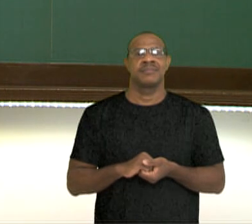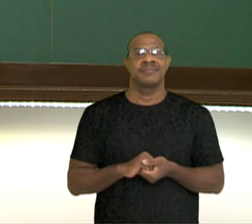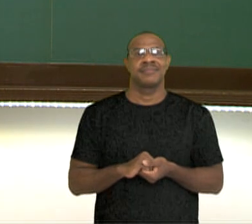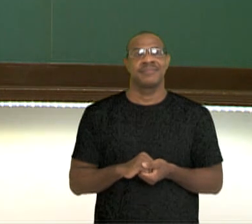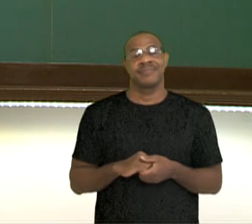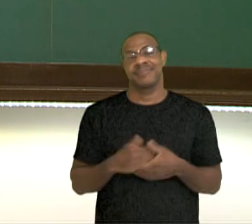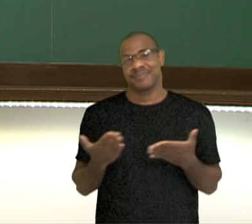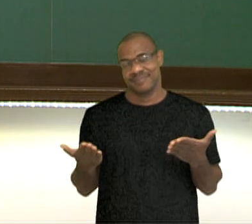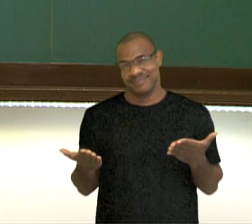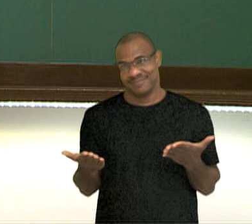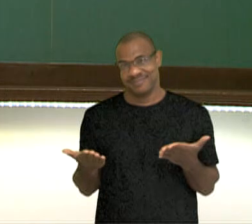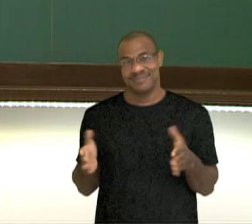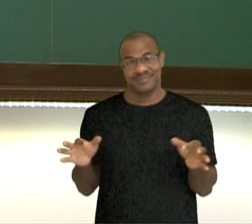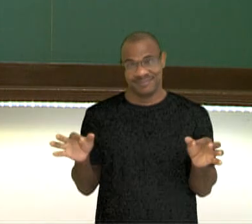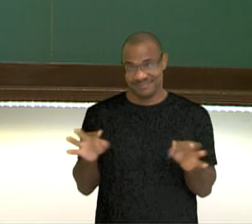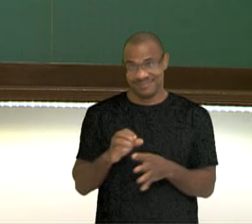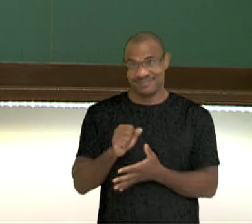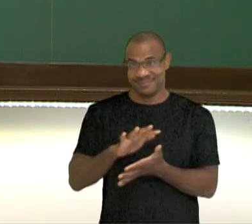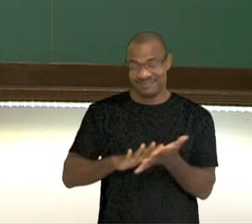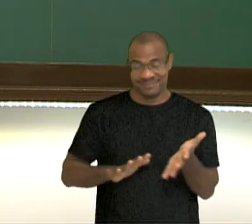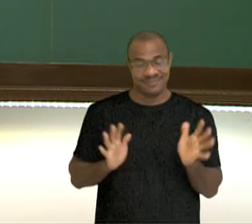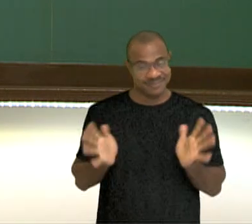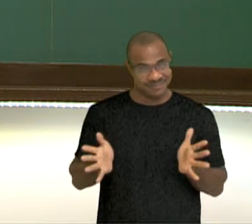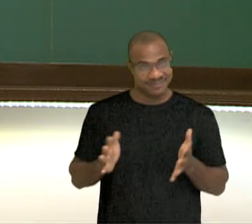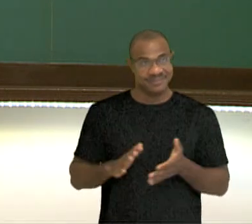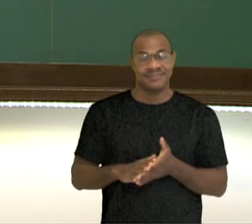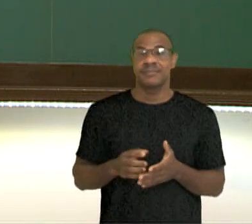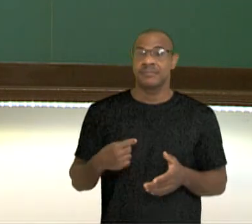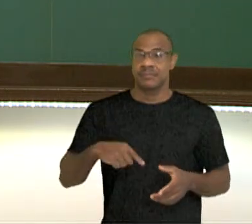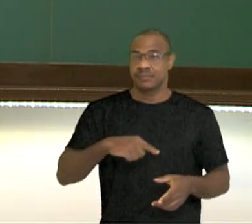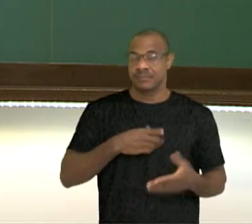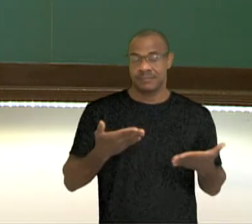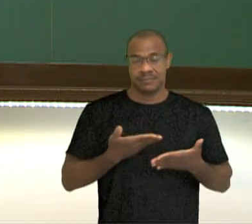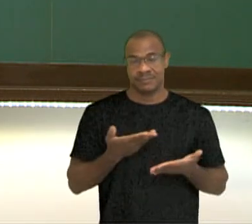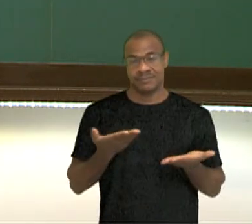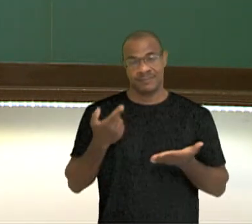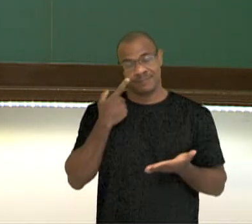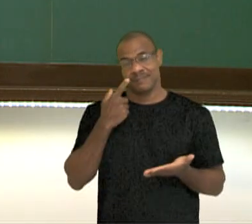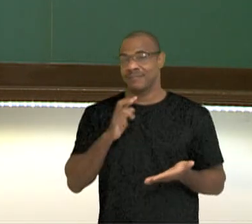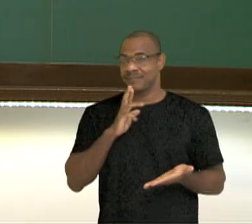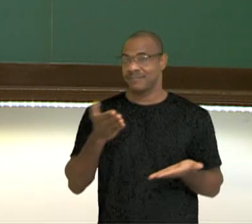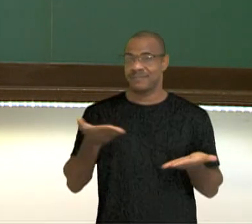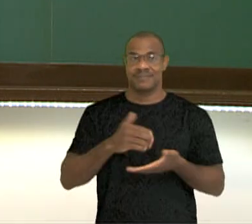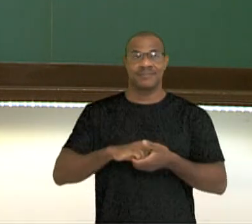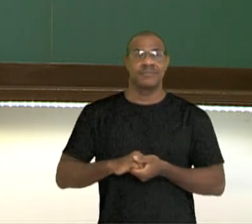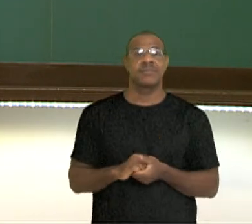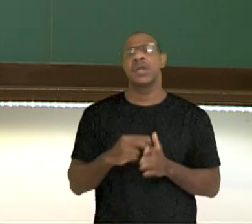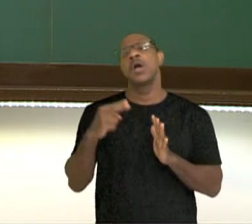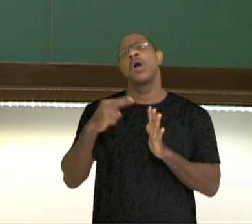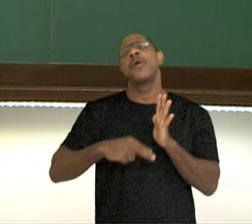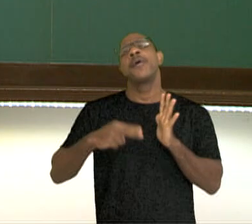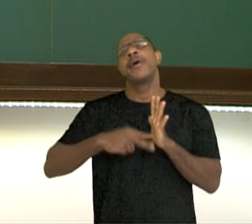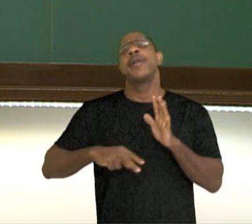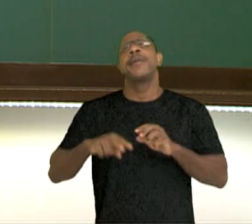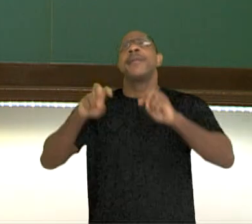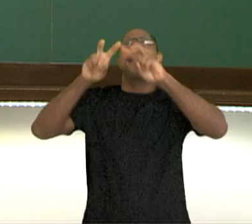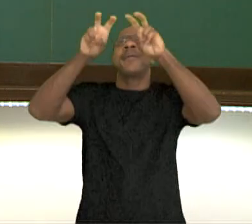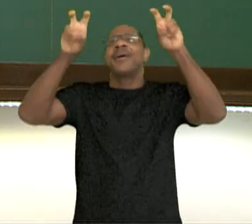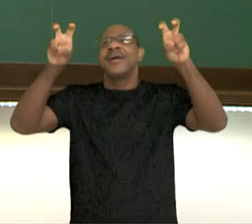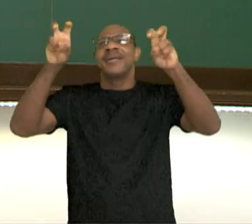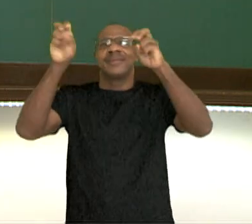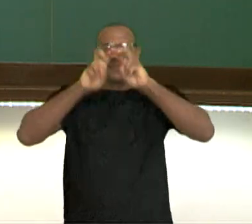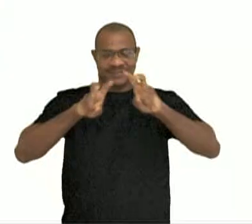Claro que você já finalizou a atividade e a gente pode conferir. Relendo o título e o subtítulo da